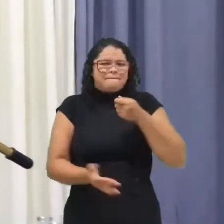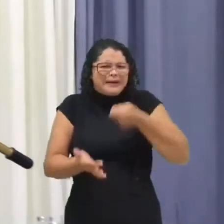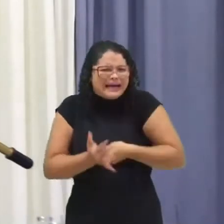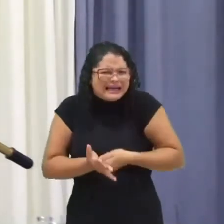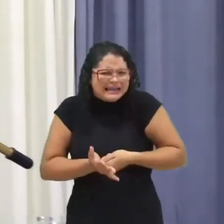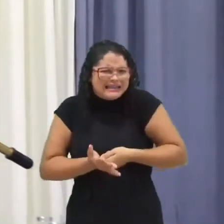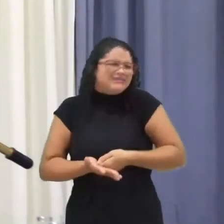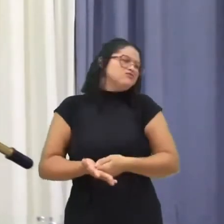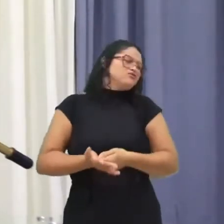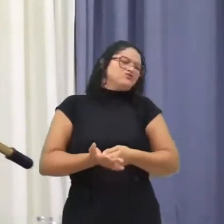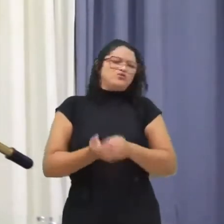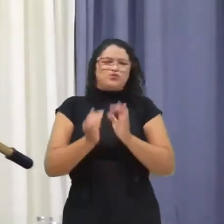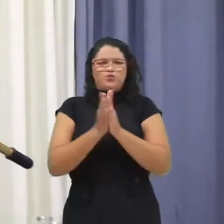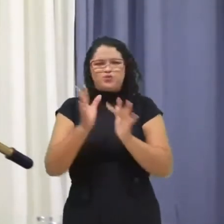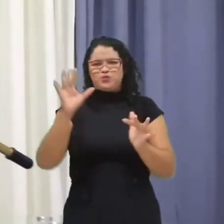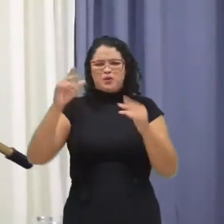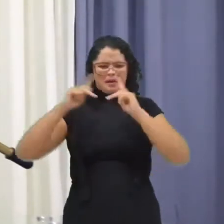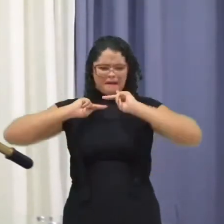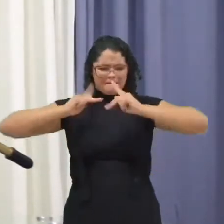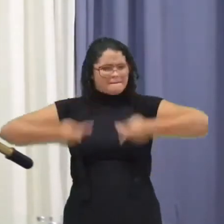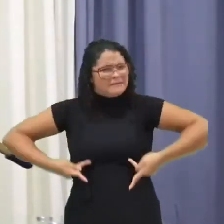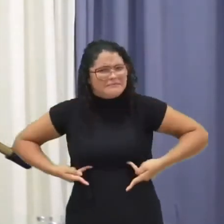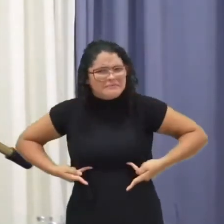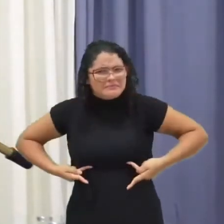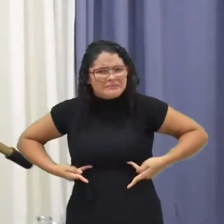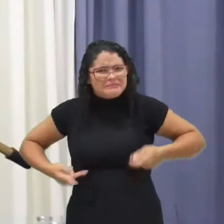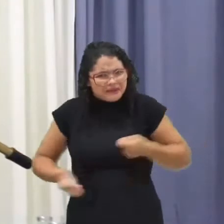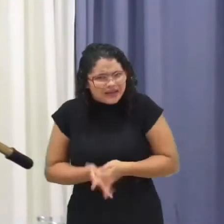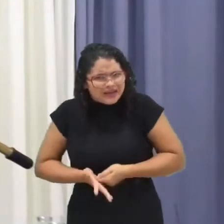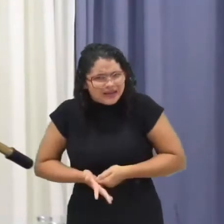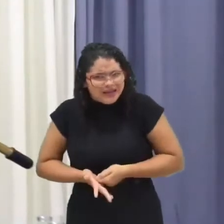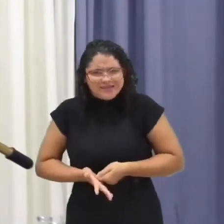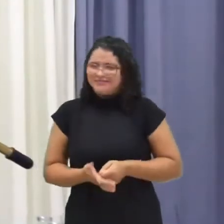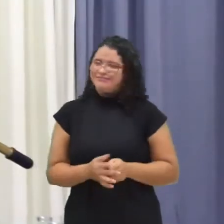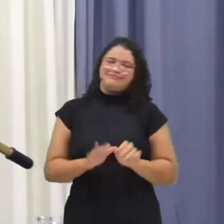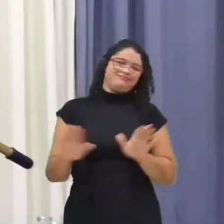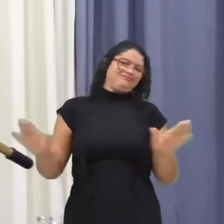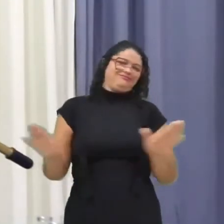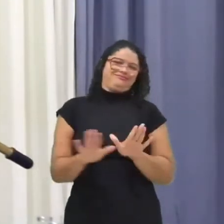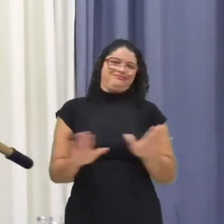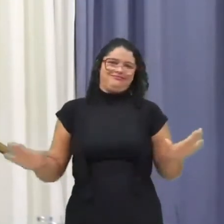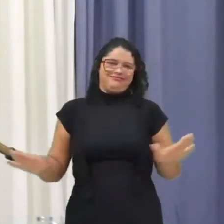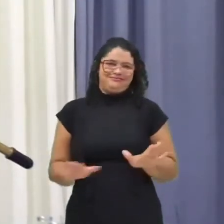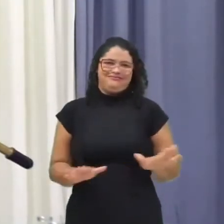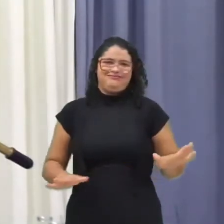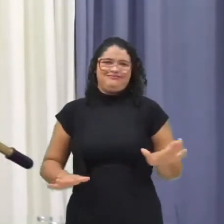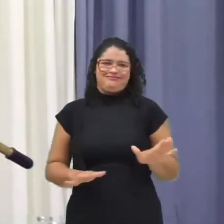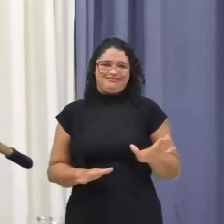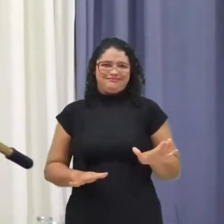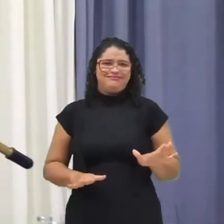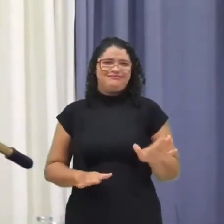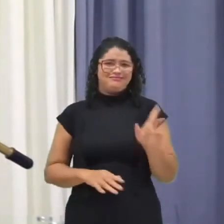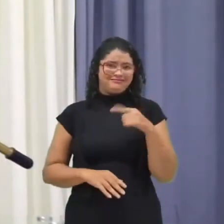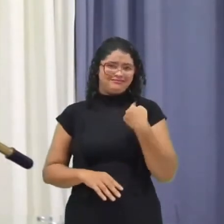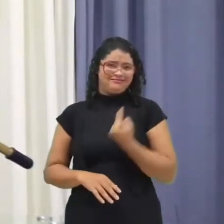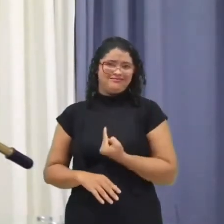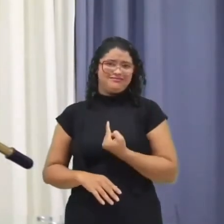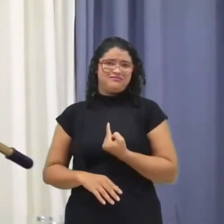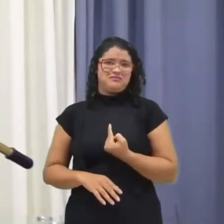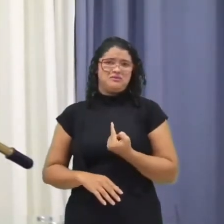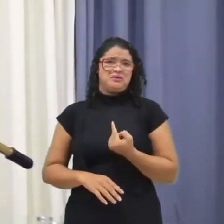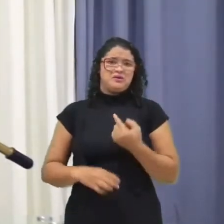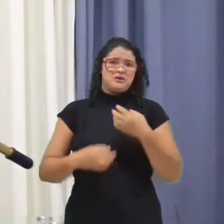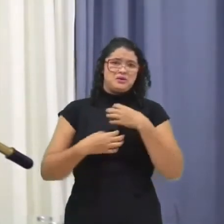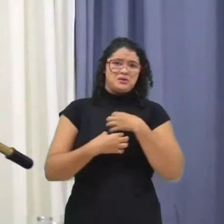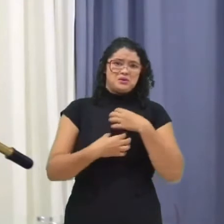Não há glória humana que possa pagar isso, que nós possamos trocar. Não, o que